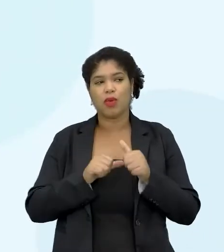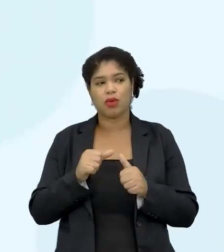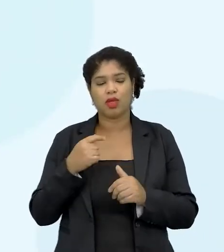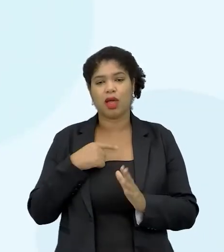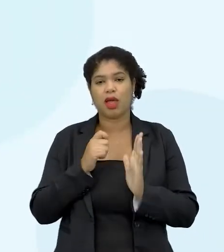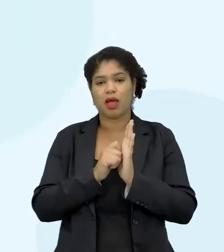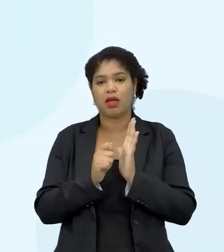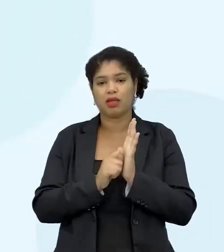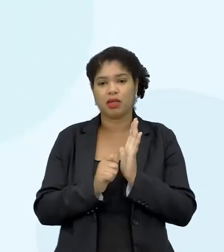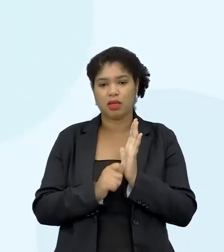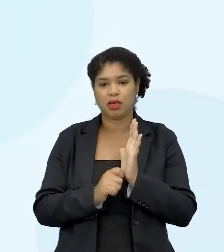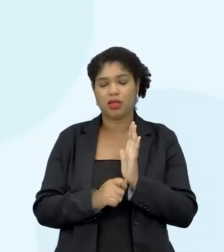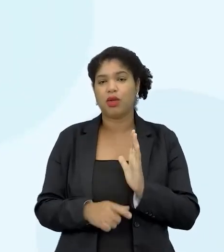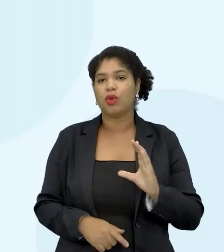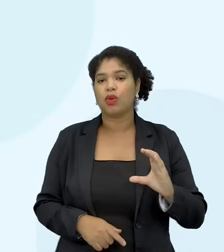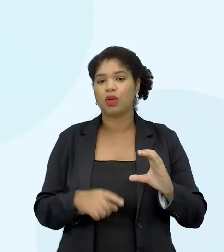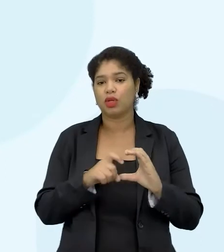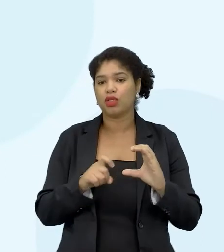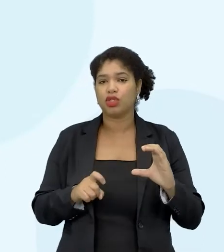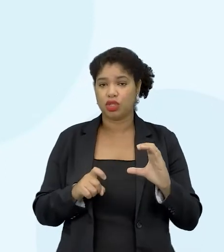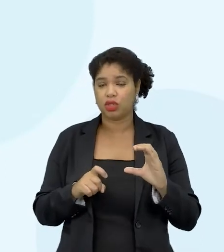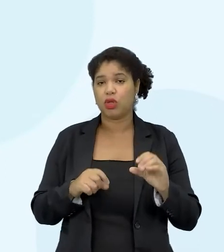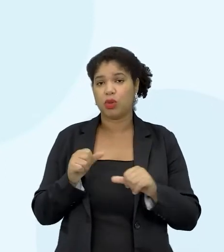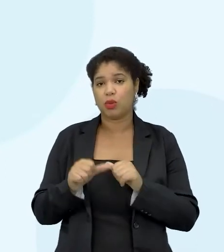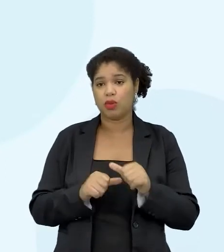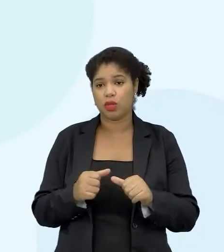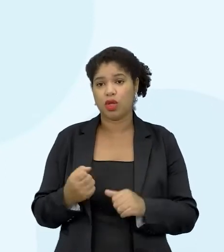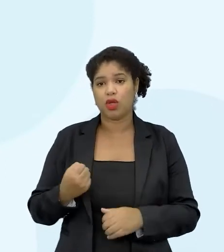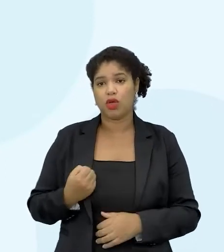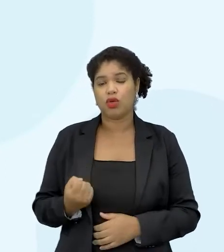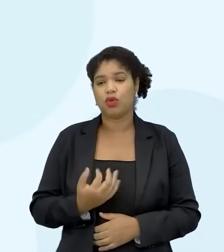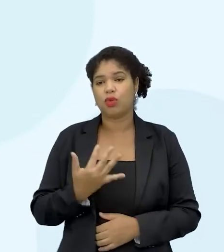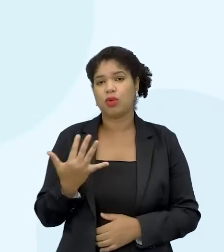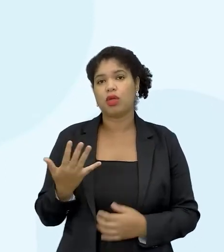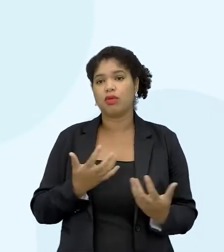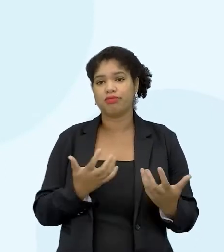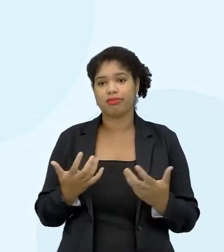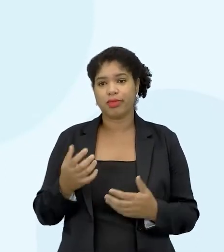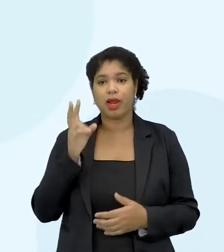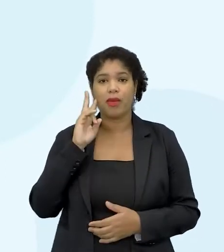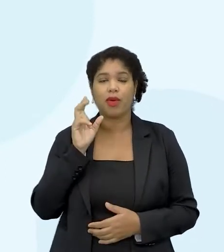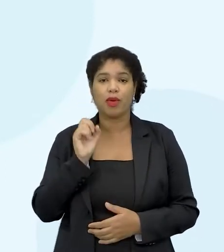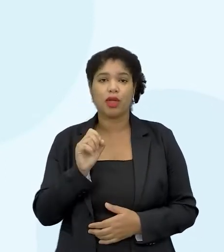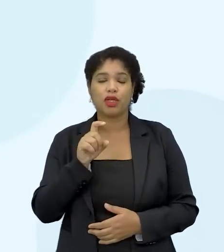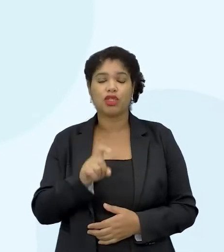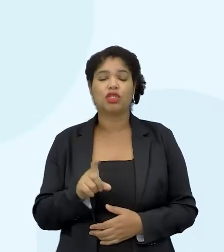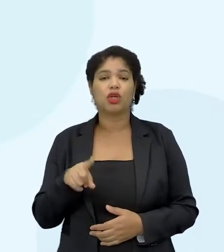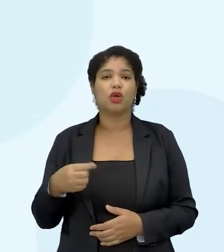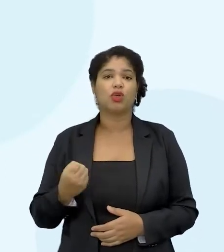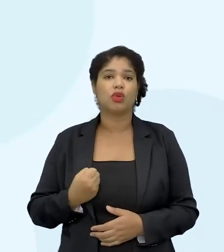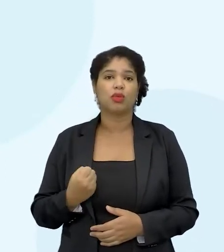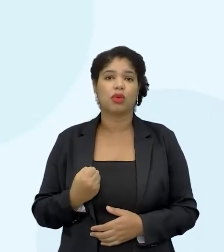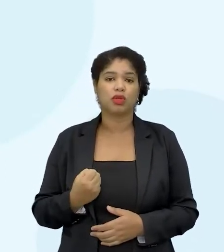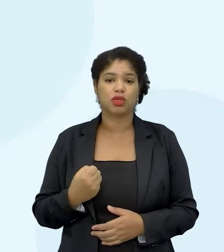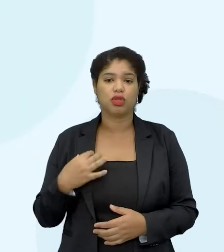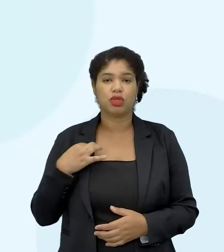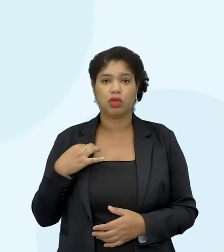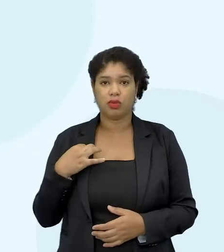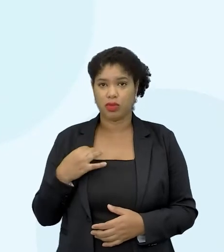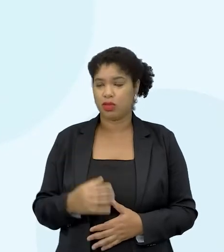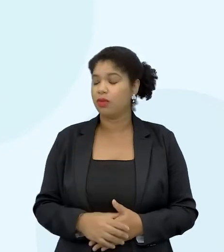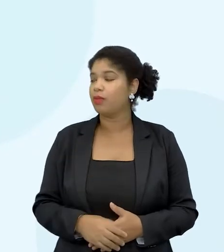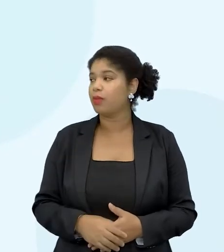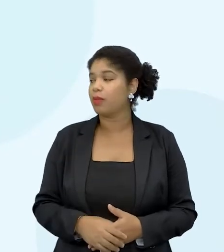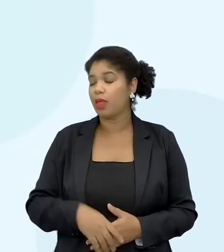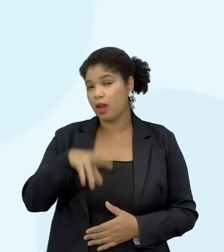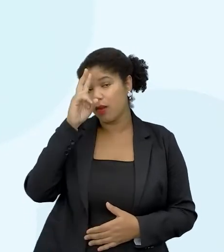no X, ó, eu troquei pelo valor que eu quero, ó. Lembrando que X é o número de camisetas. Vim aqui e coloquei o valor. Lembrando que quando